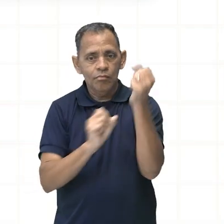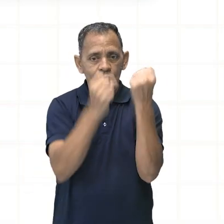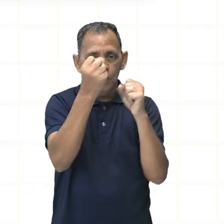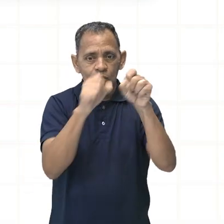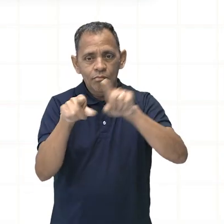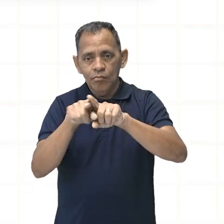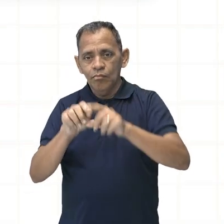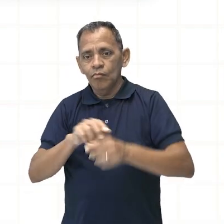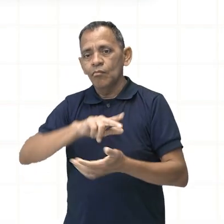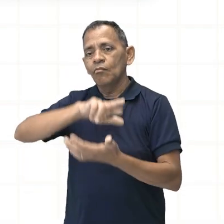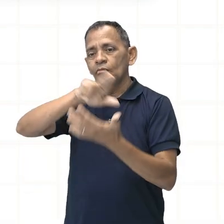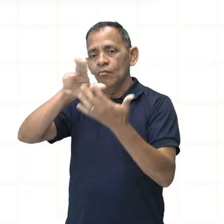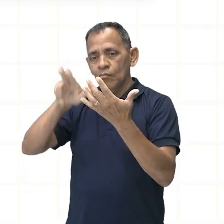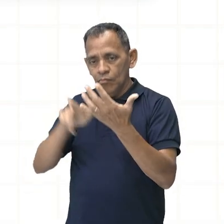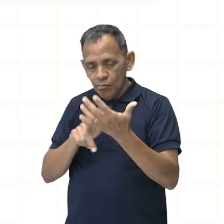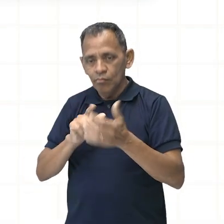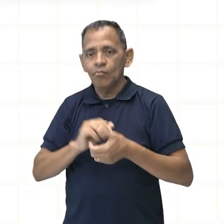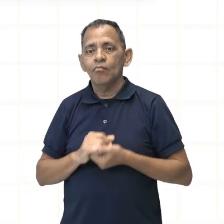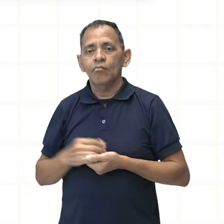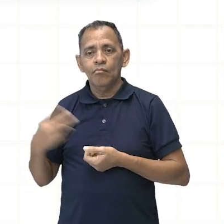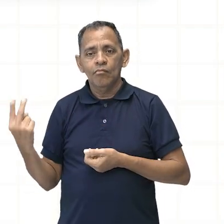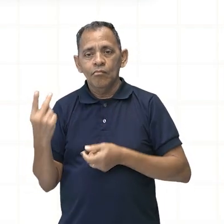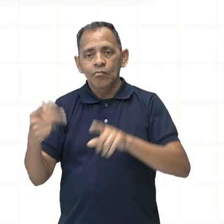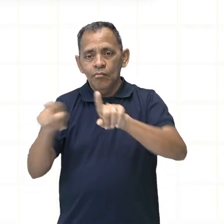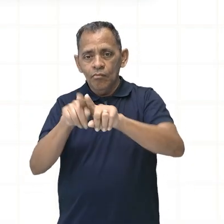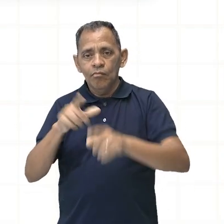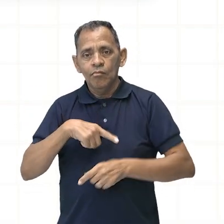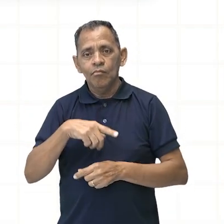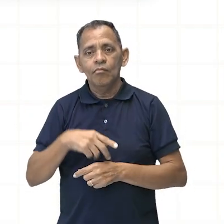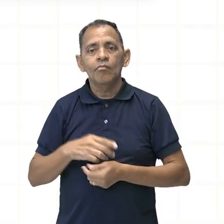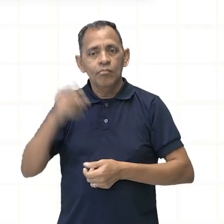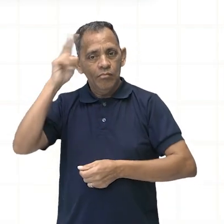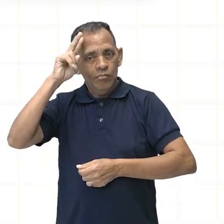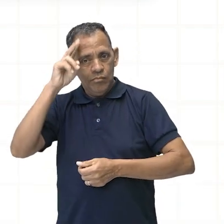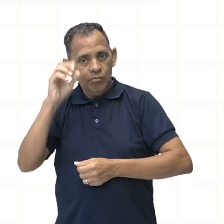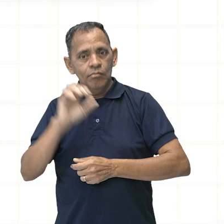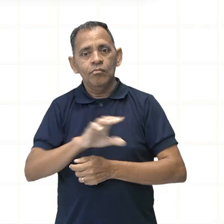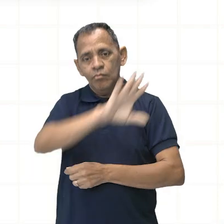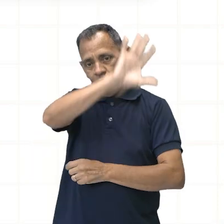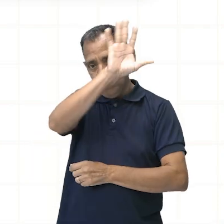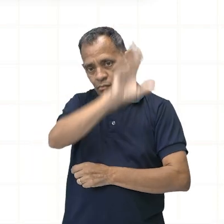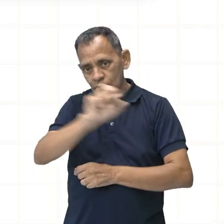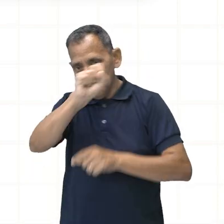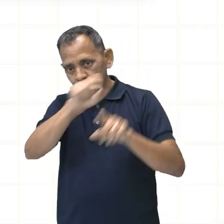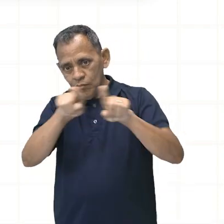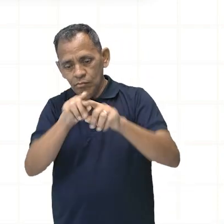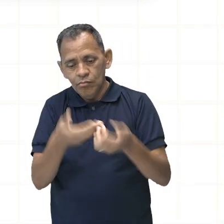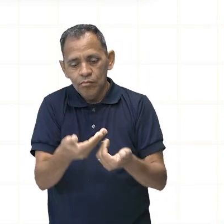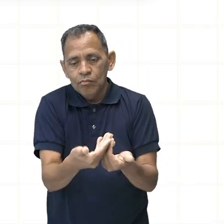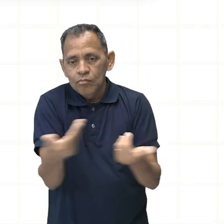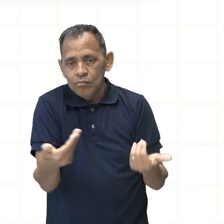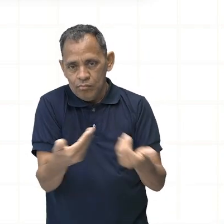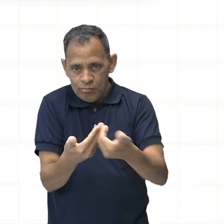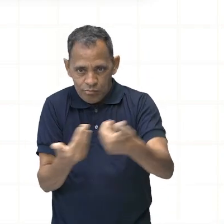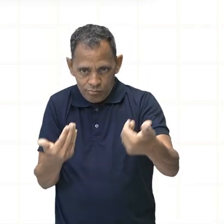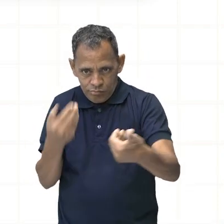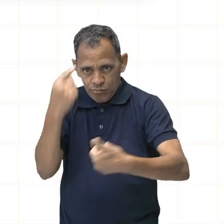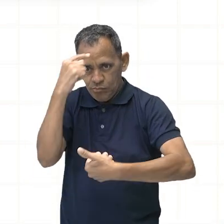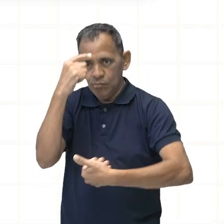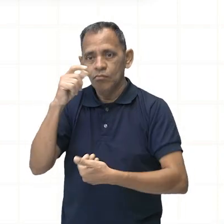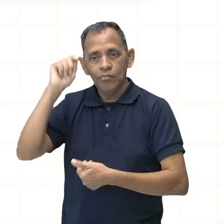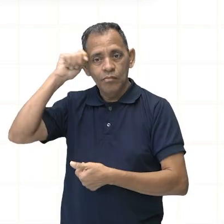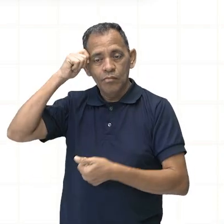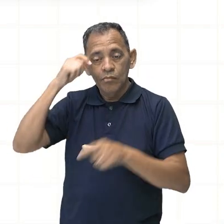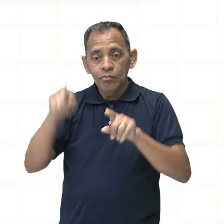e nos seus valores. Não esqueçam que os europeus partilharam a África, certo? Dividiram a África entre si,